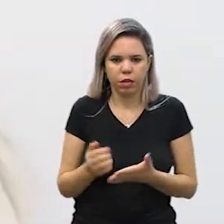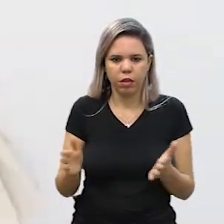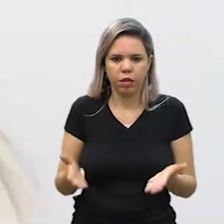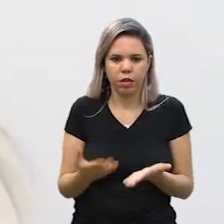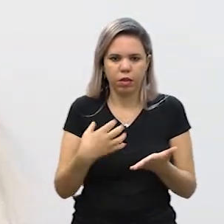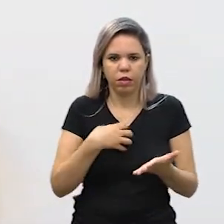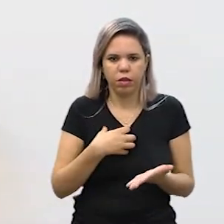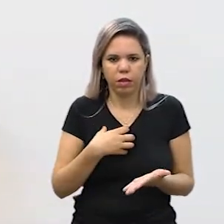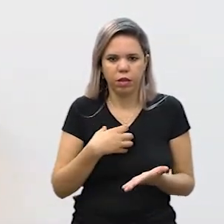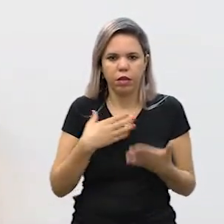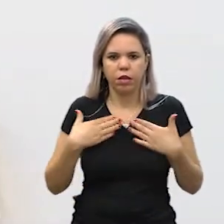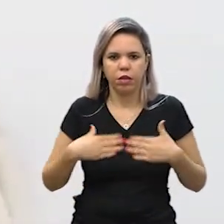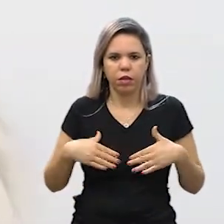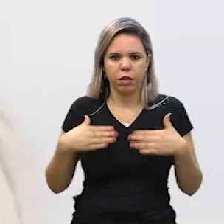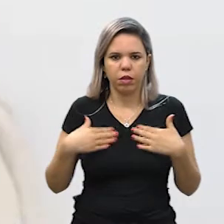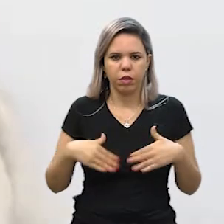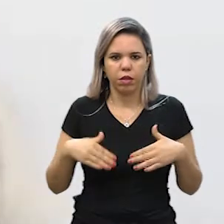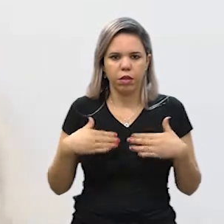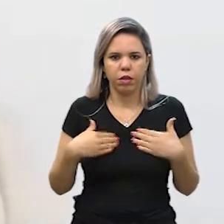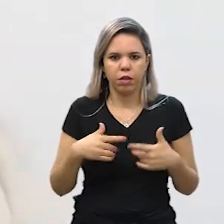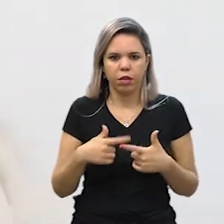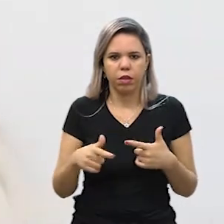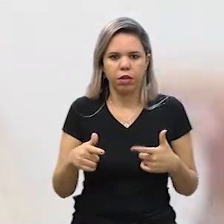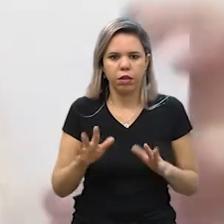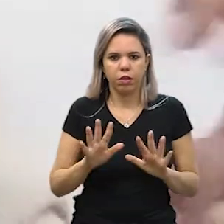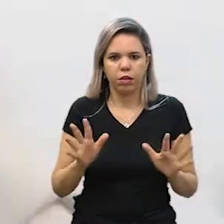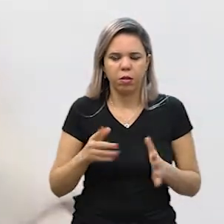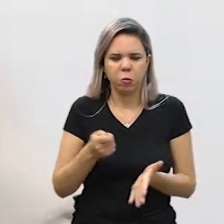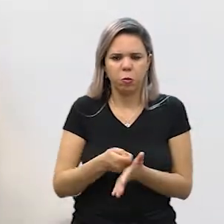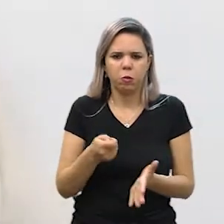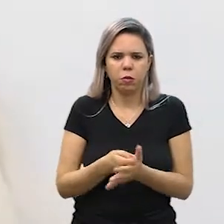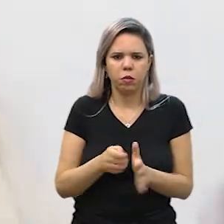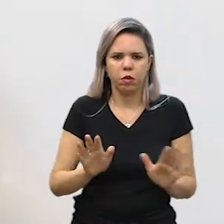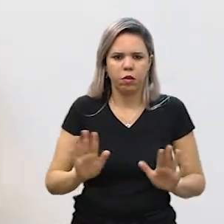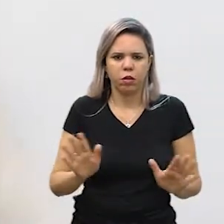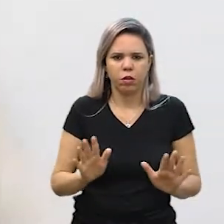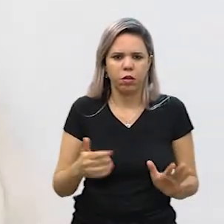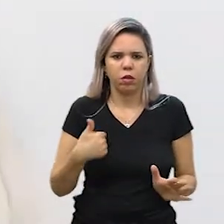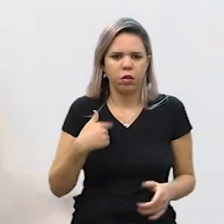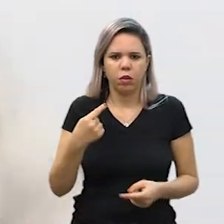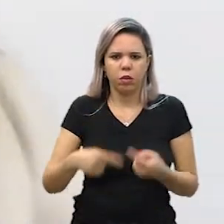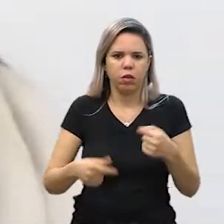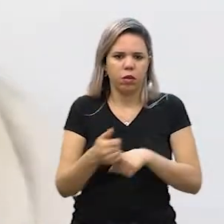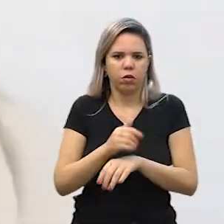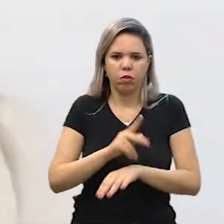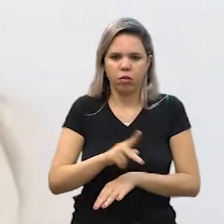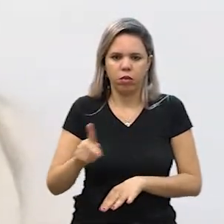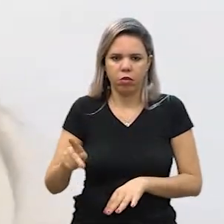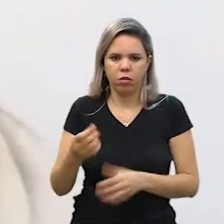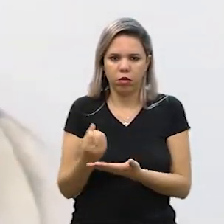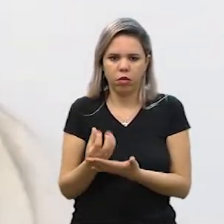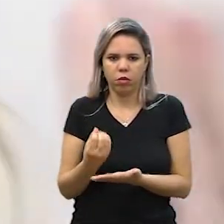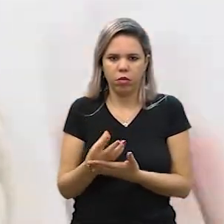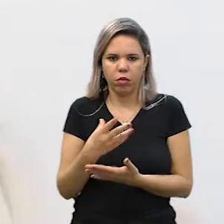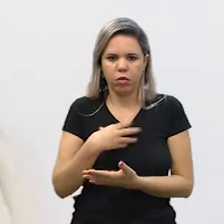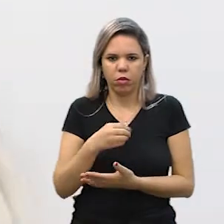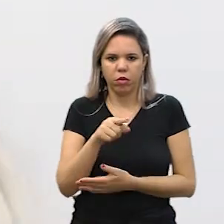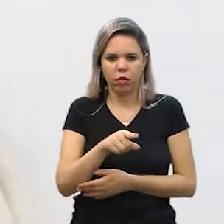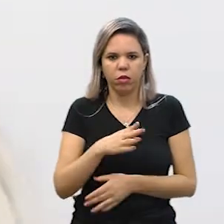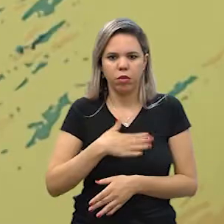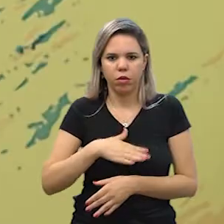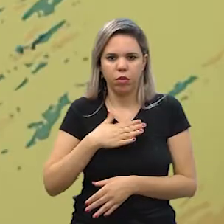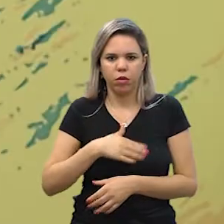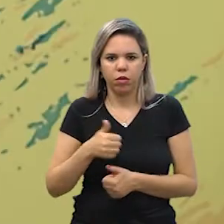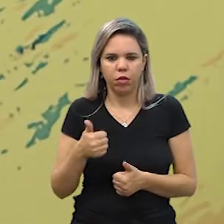de uma forma mais tranquila, sem aquele peso, aquela obrigação. Não, mas eu não sou professor, mas eu tenho que alfabetizar meu filho.